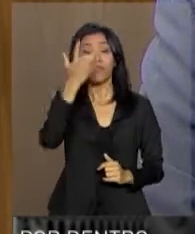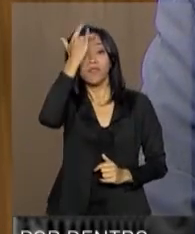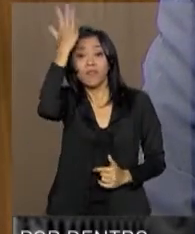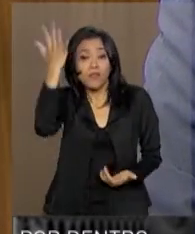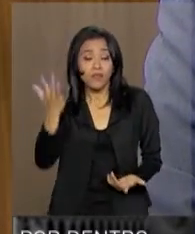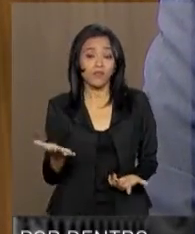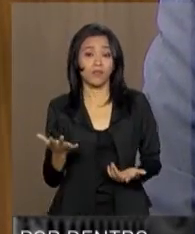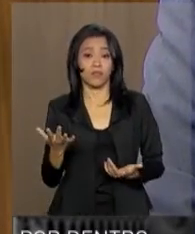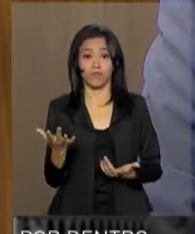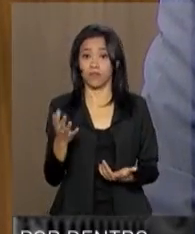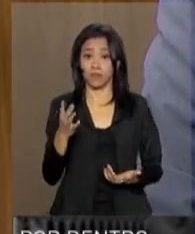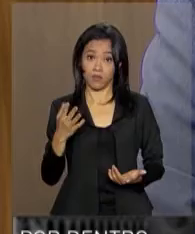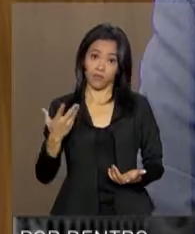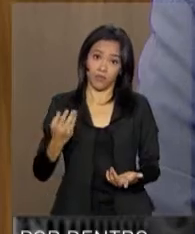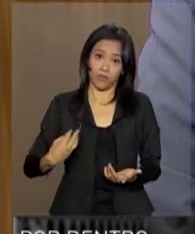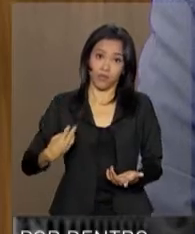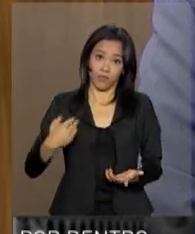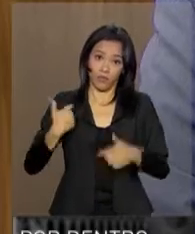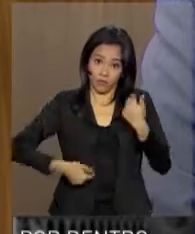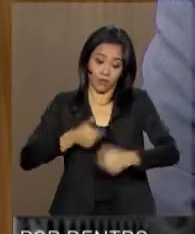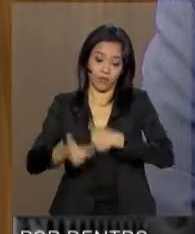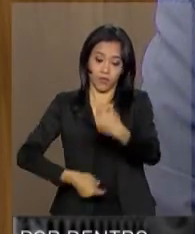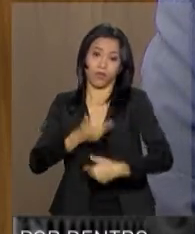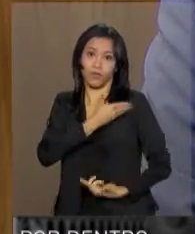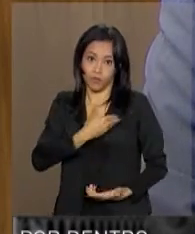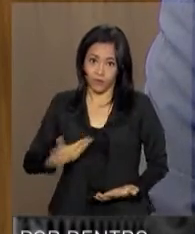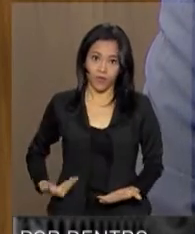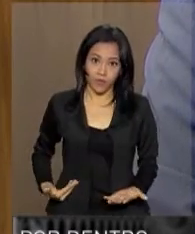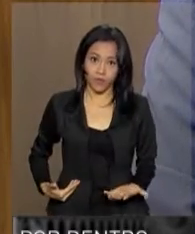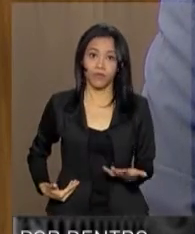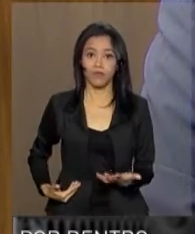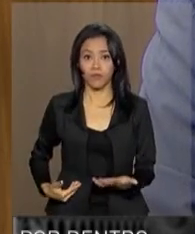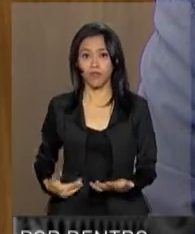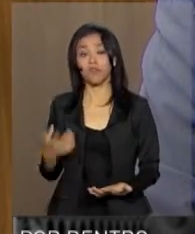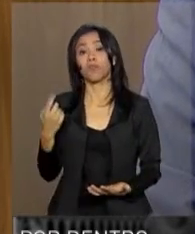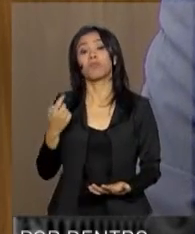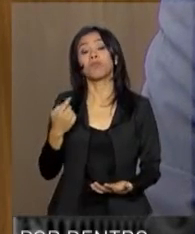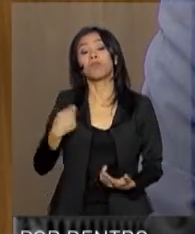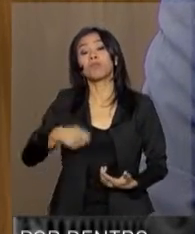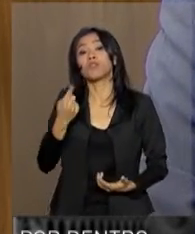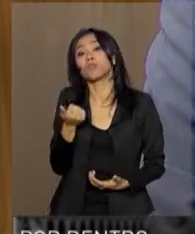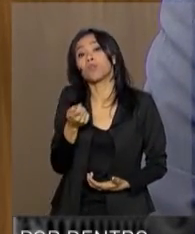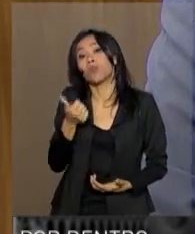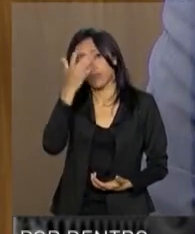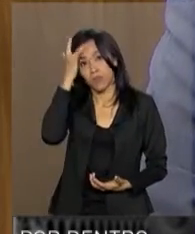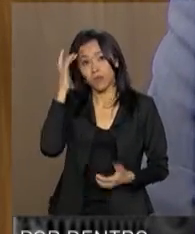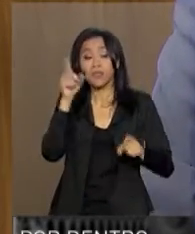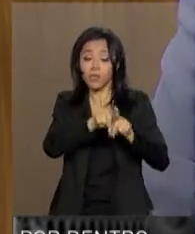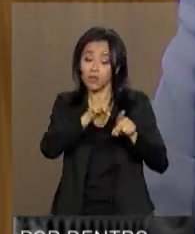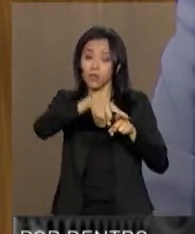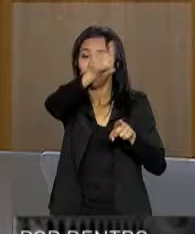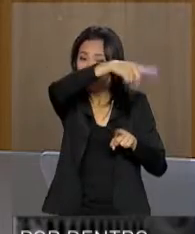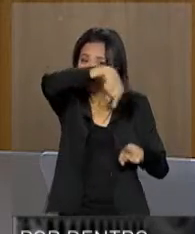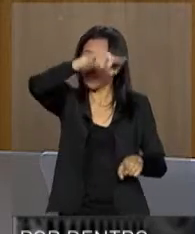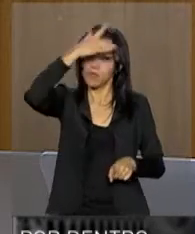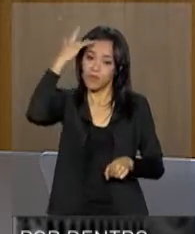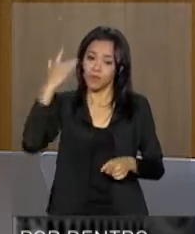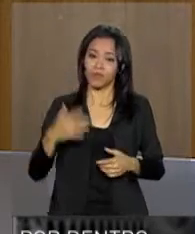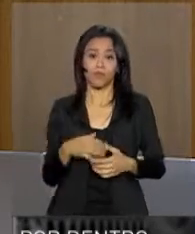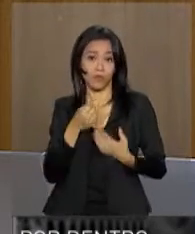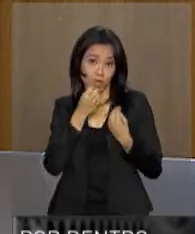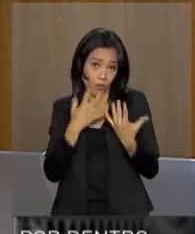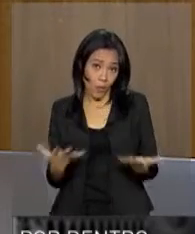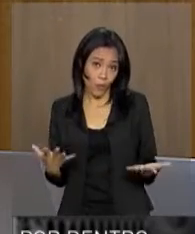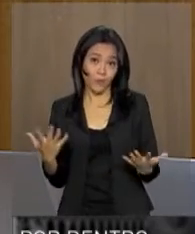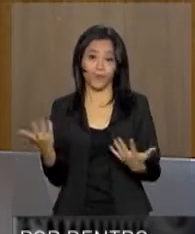não só do governo porque eu preciso de menos gente para fazer o mesmo serviço mas principalmente da população então tá bom ministro